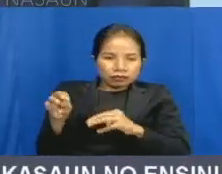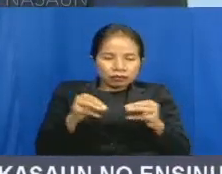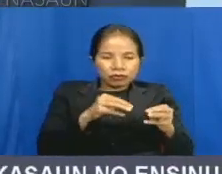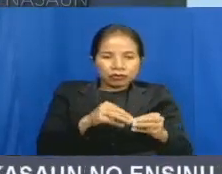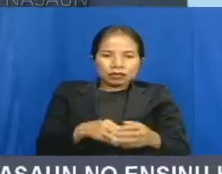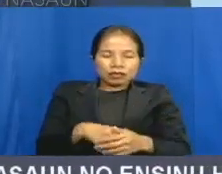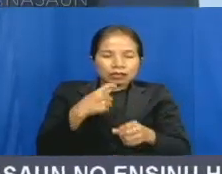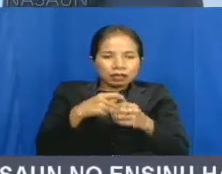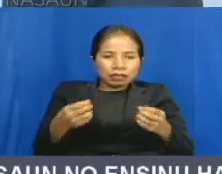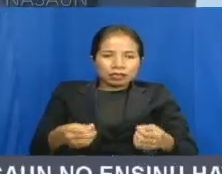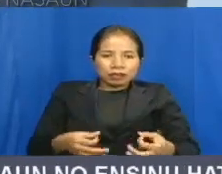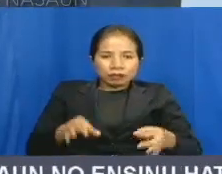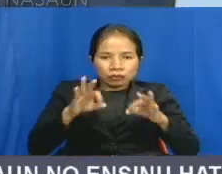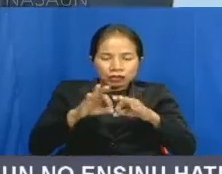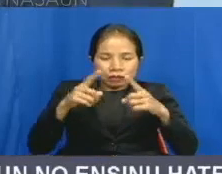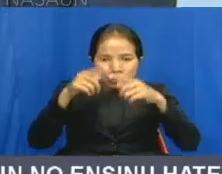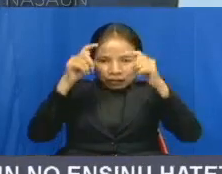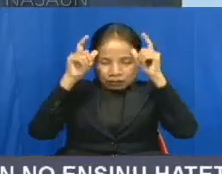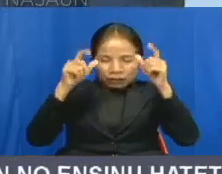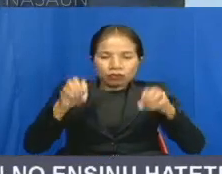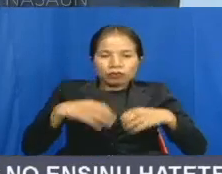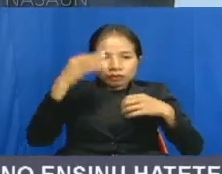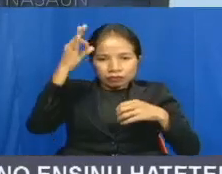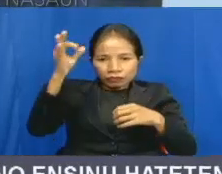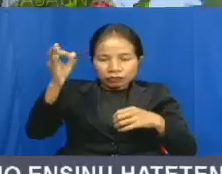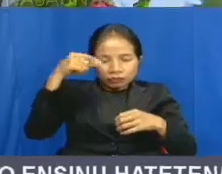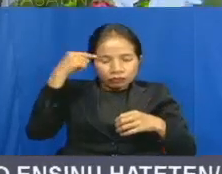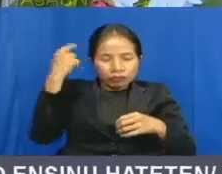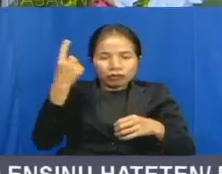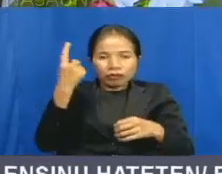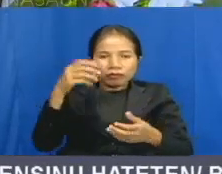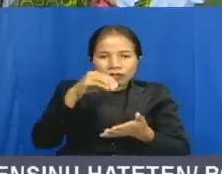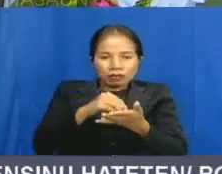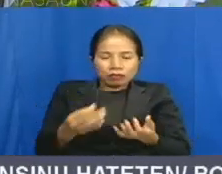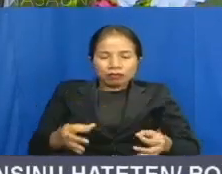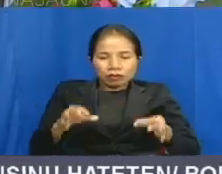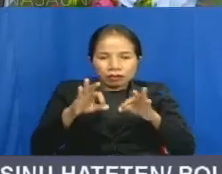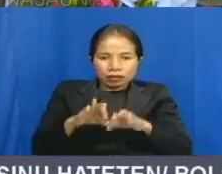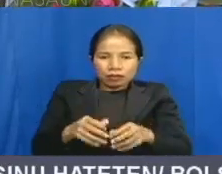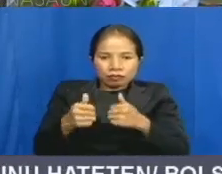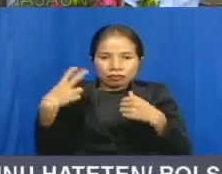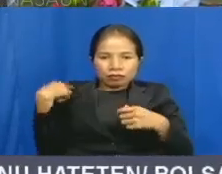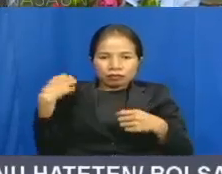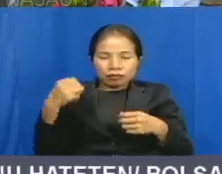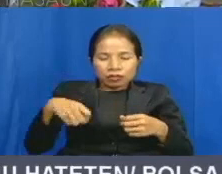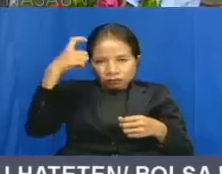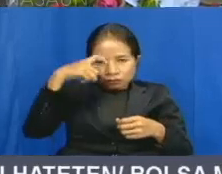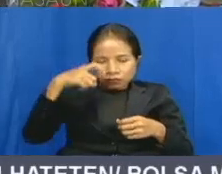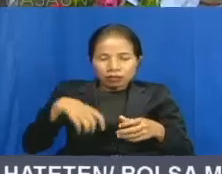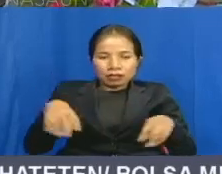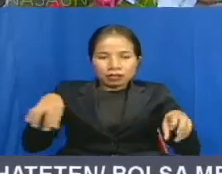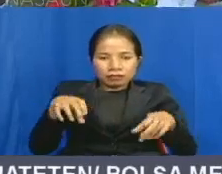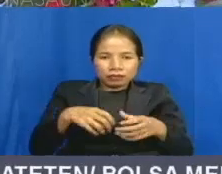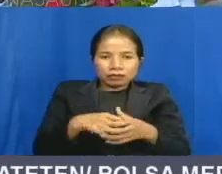climática, né, importante para Timor-Leste. O ensaio futuro, o governo na fato, então, importância. Turkbit, no capacidade